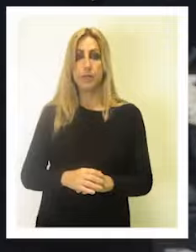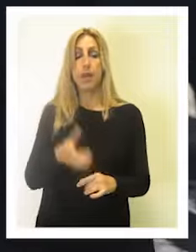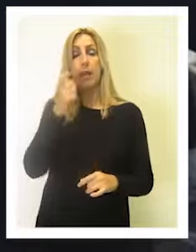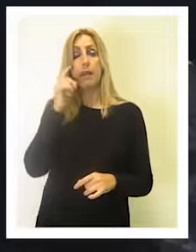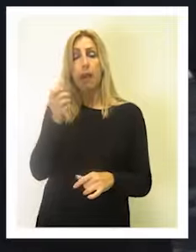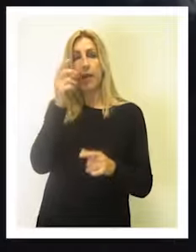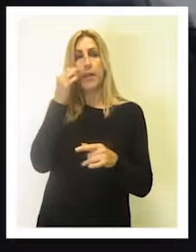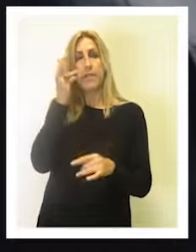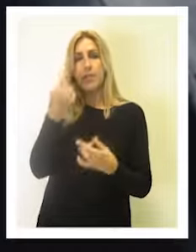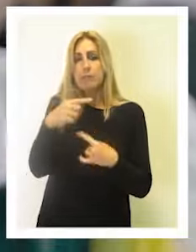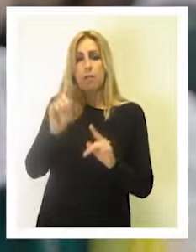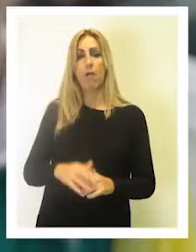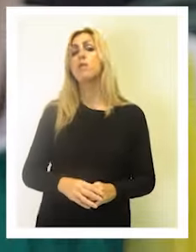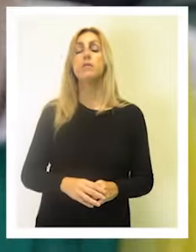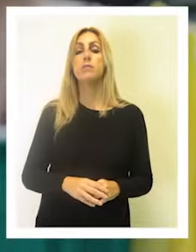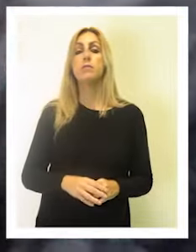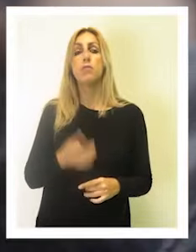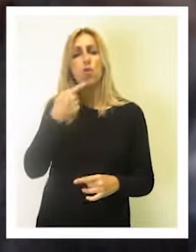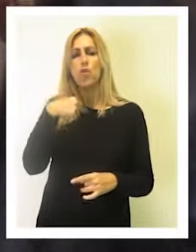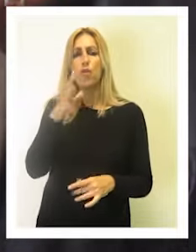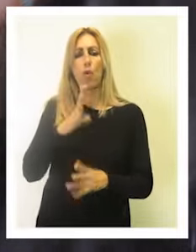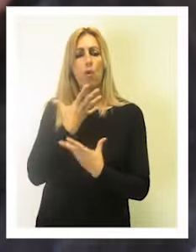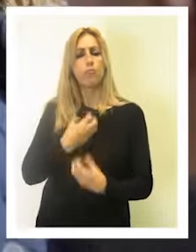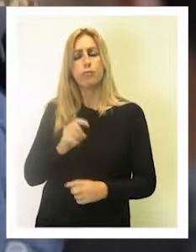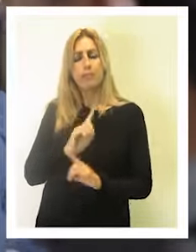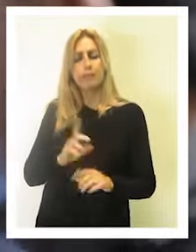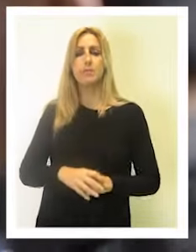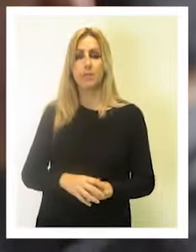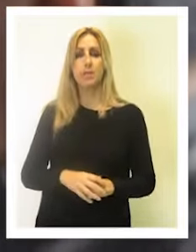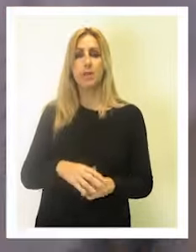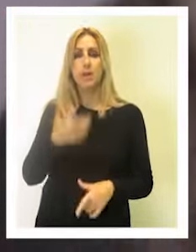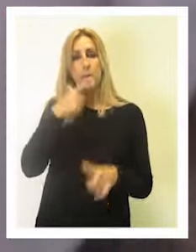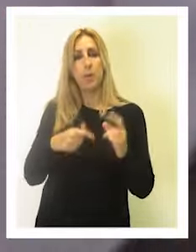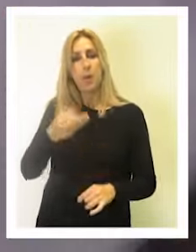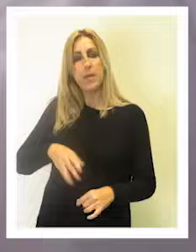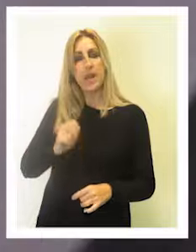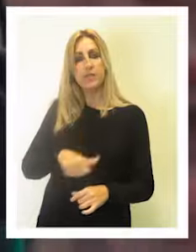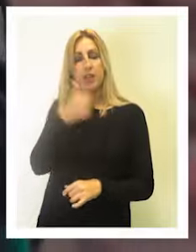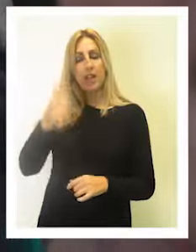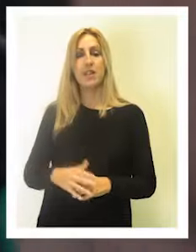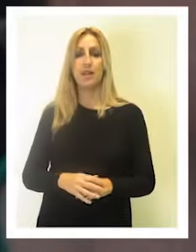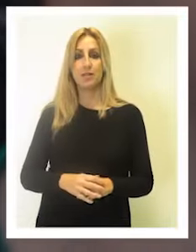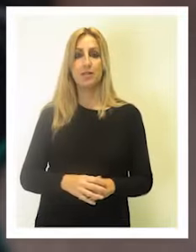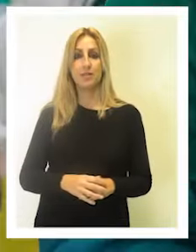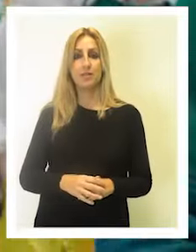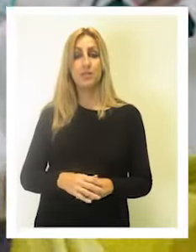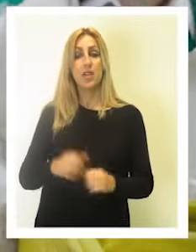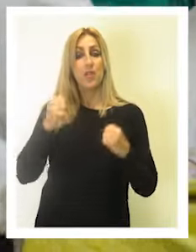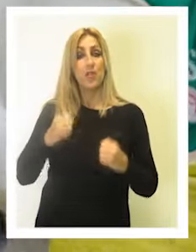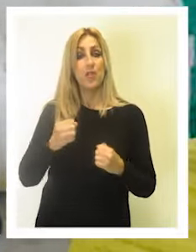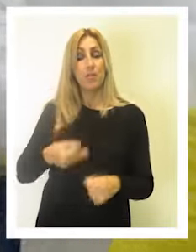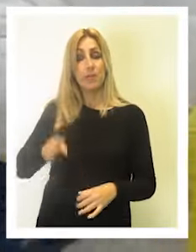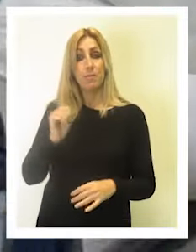quem ninguém é invisível. Não vos vou desiludir. O povo vai votar e o PS vai ganhar.